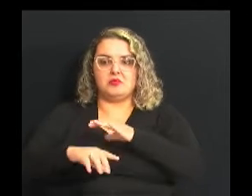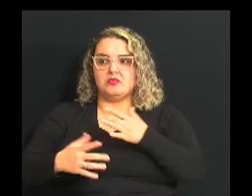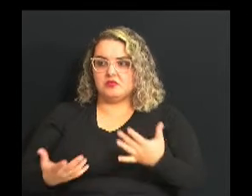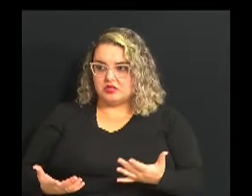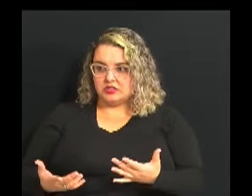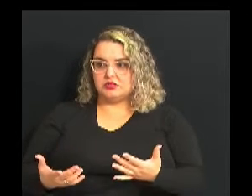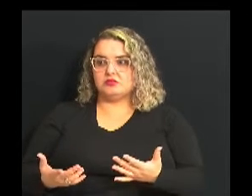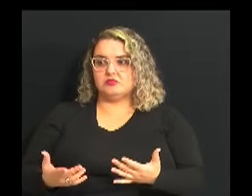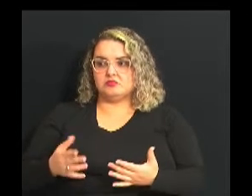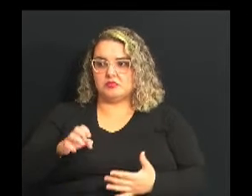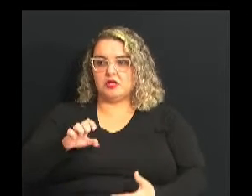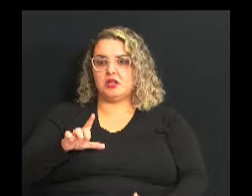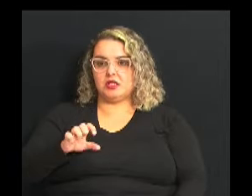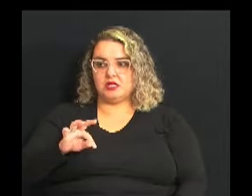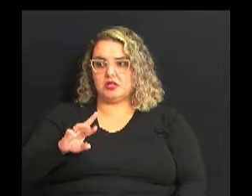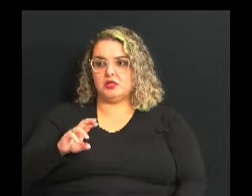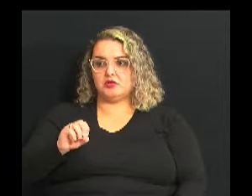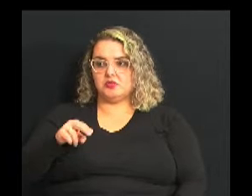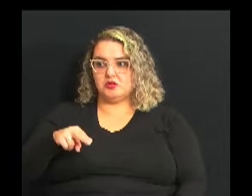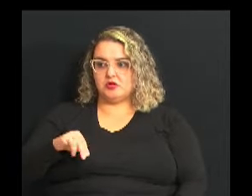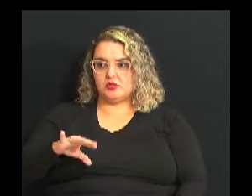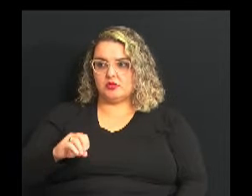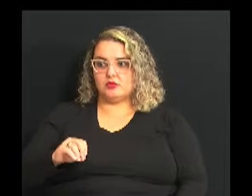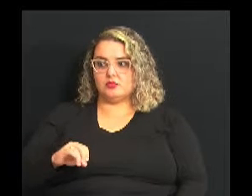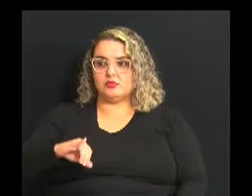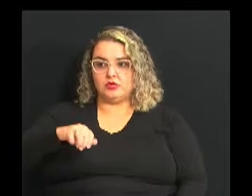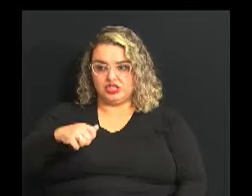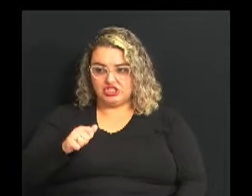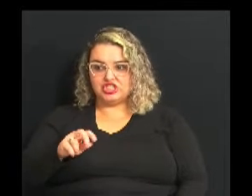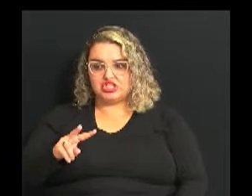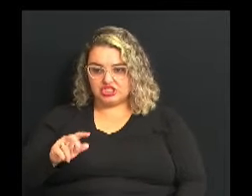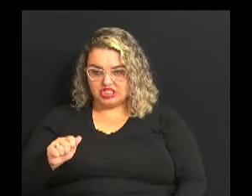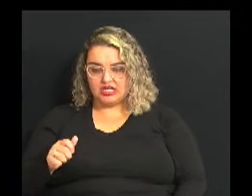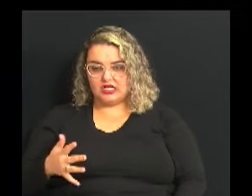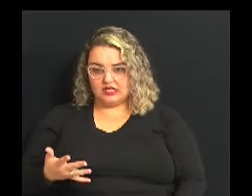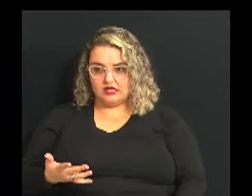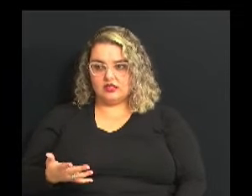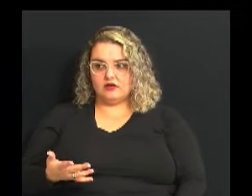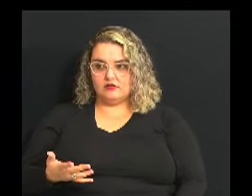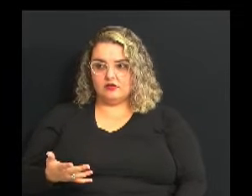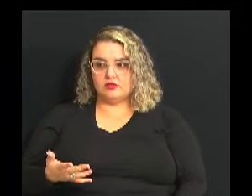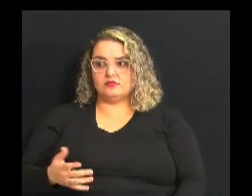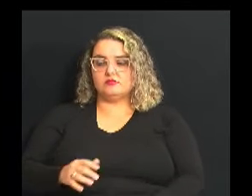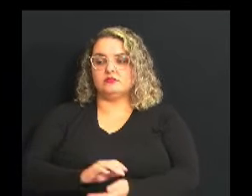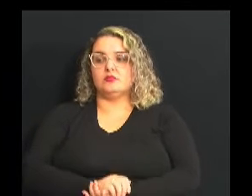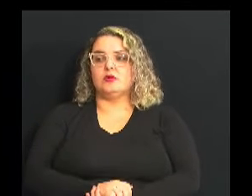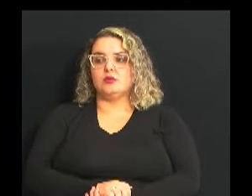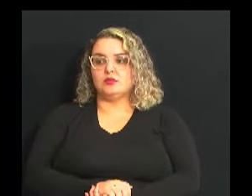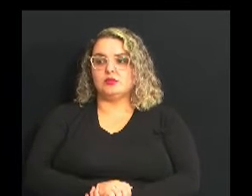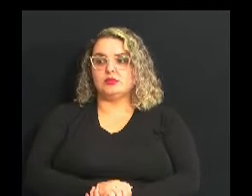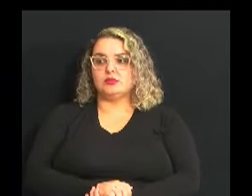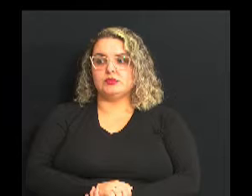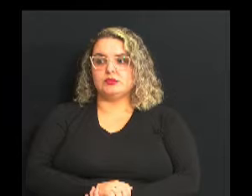Construído em Java, né? Com containerização também.